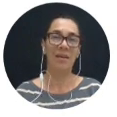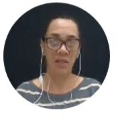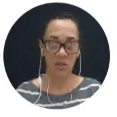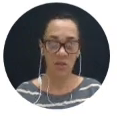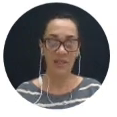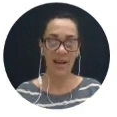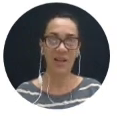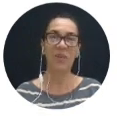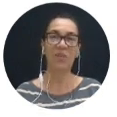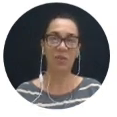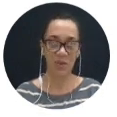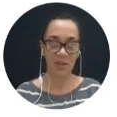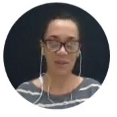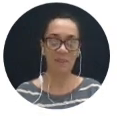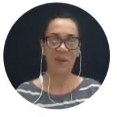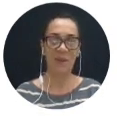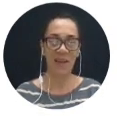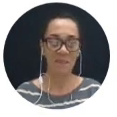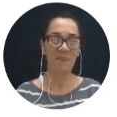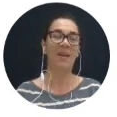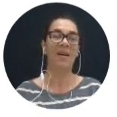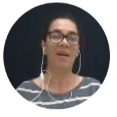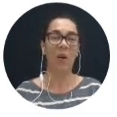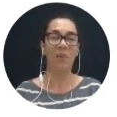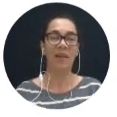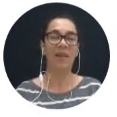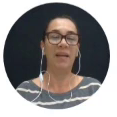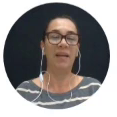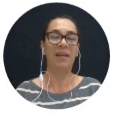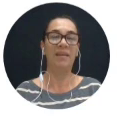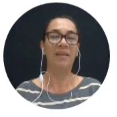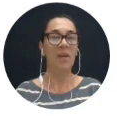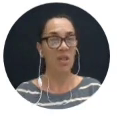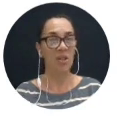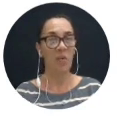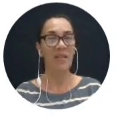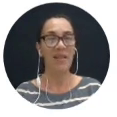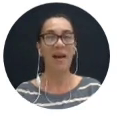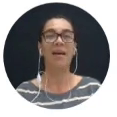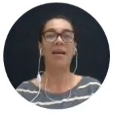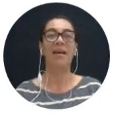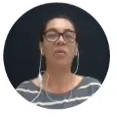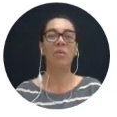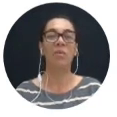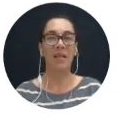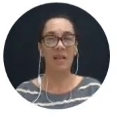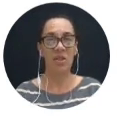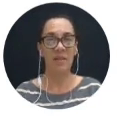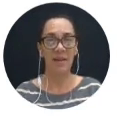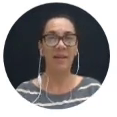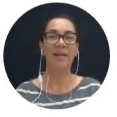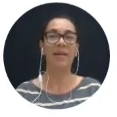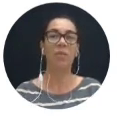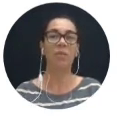que será de grande utilidade para todos nós. Ok? Bom, então para a gente começar, eu gostaria